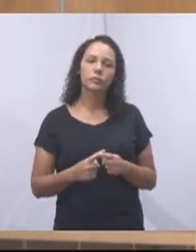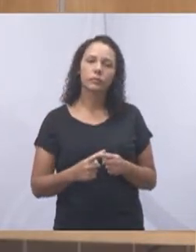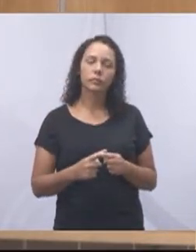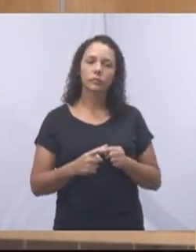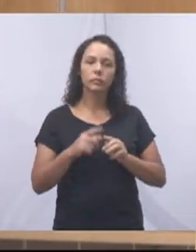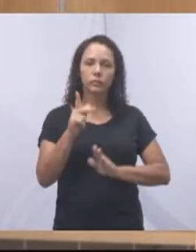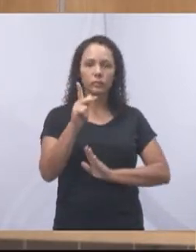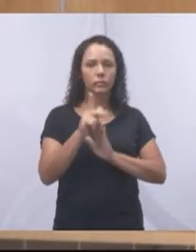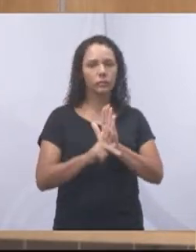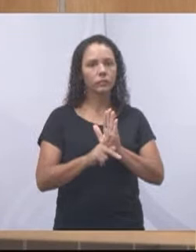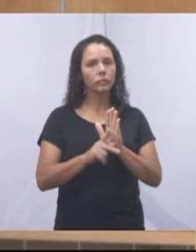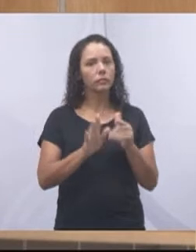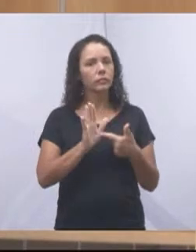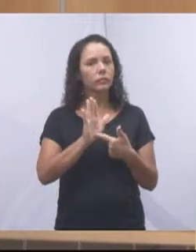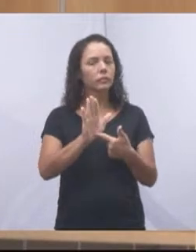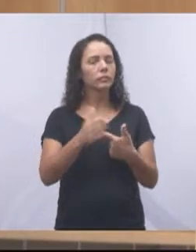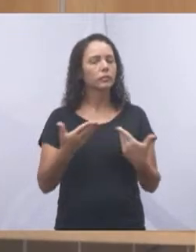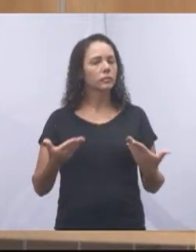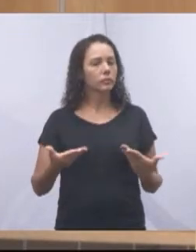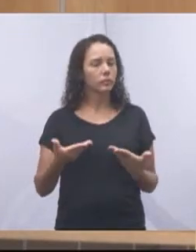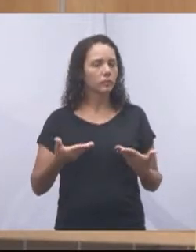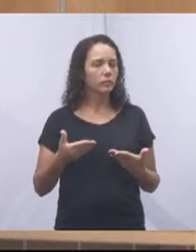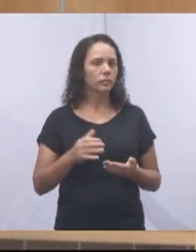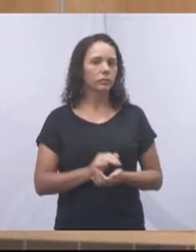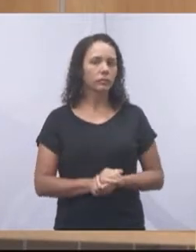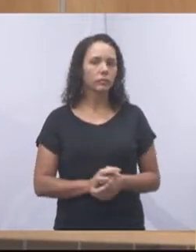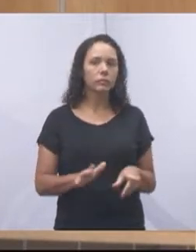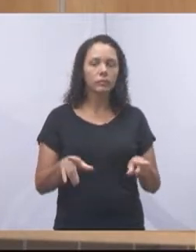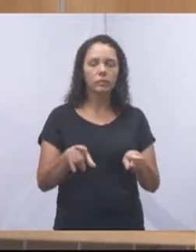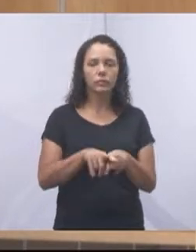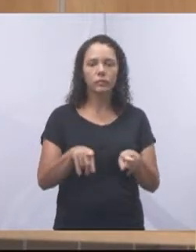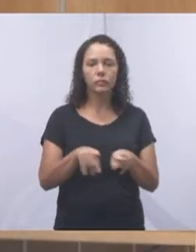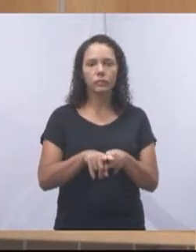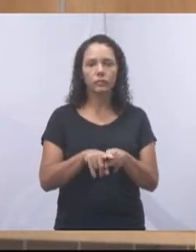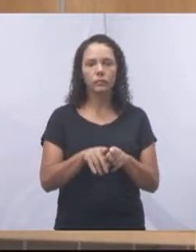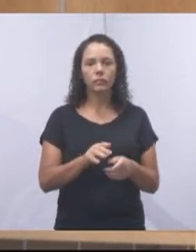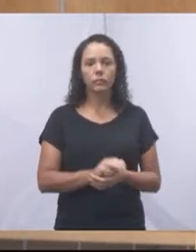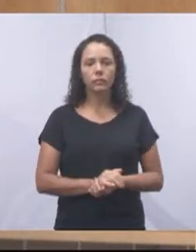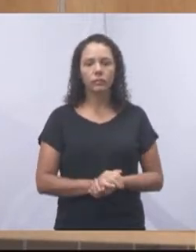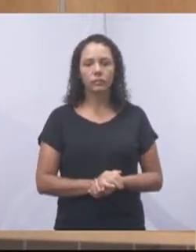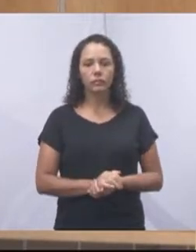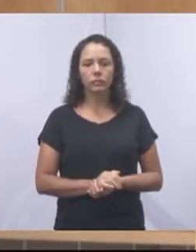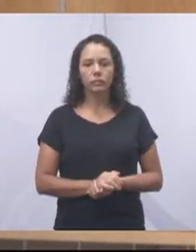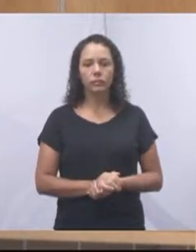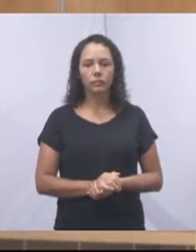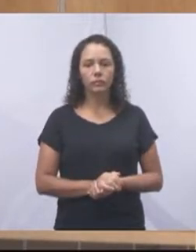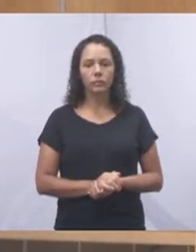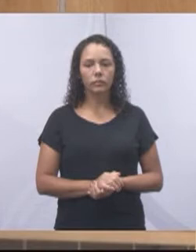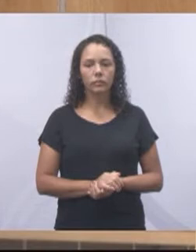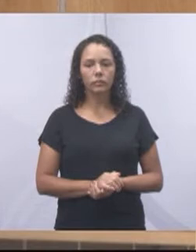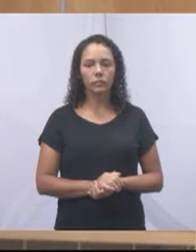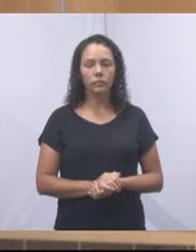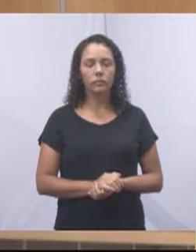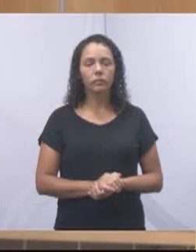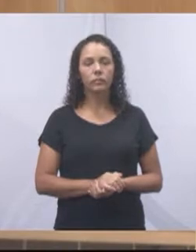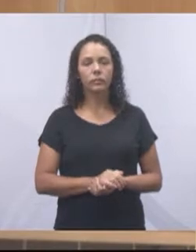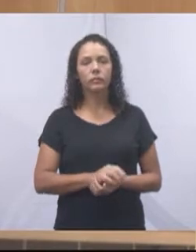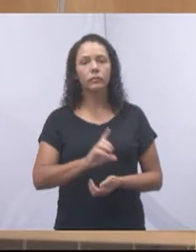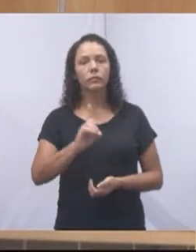esse projeto que está apresentado aqui na Câmara, e também, em seu nome, Daniel,